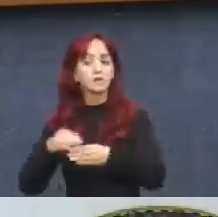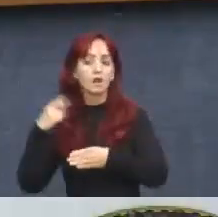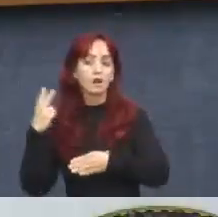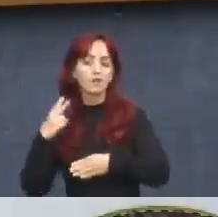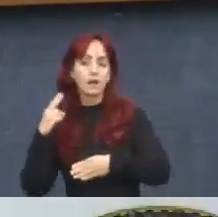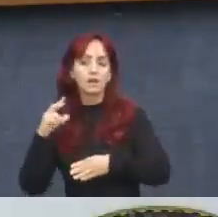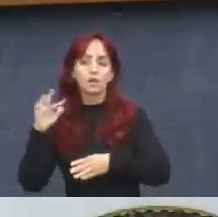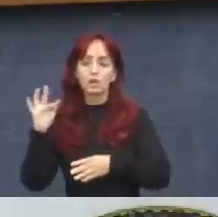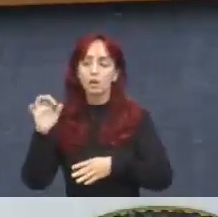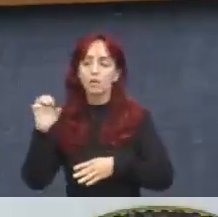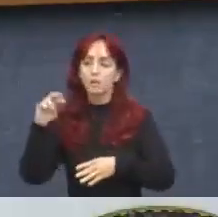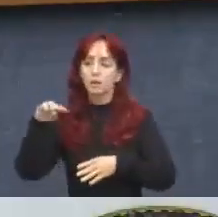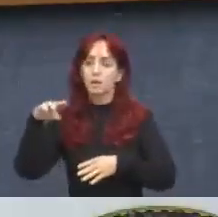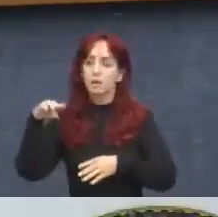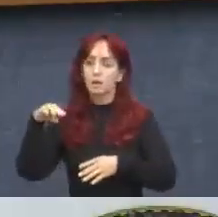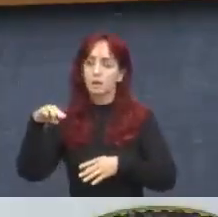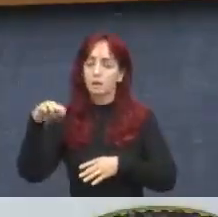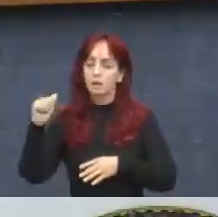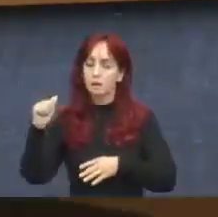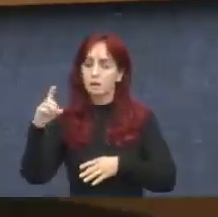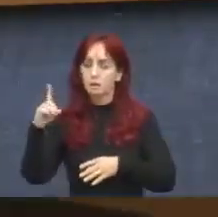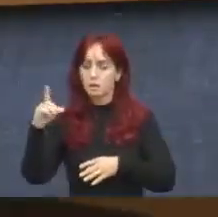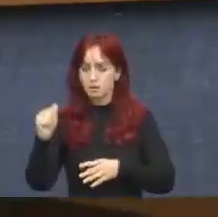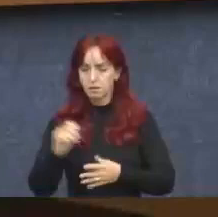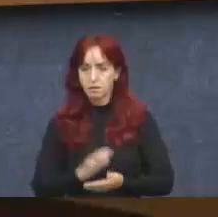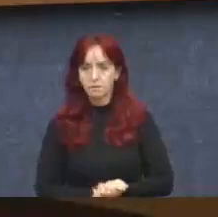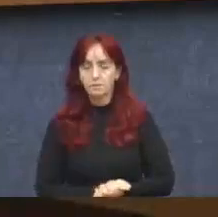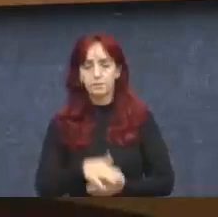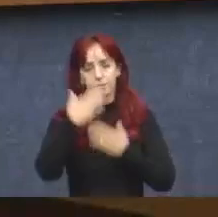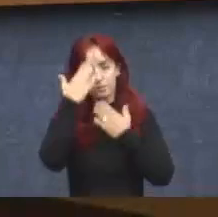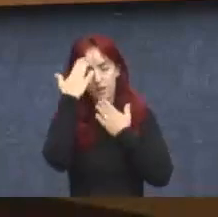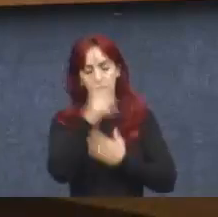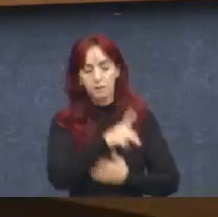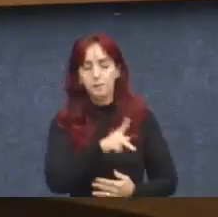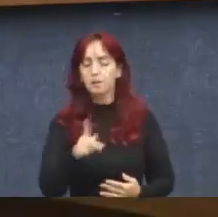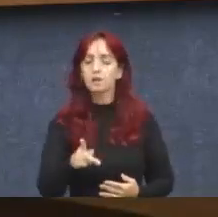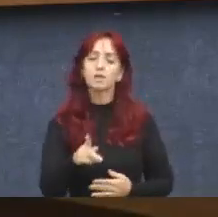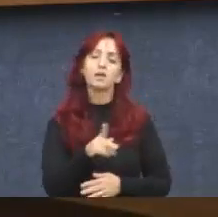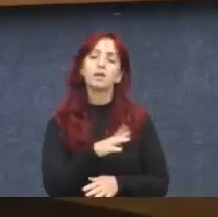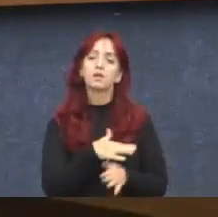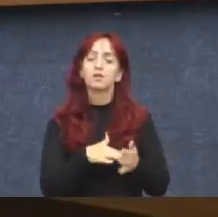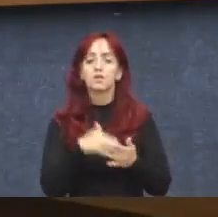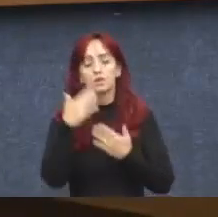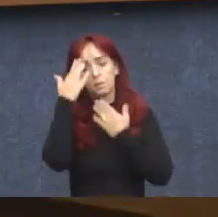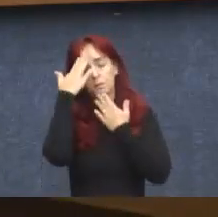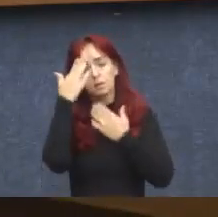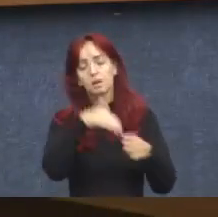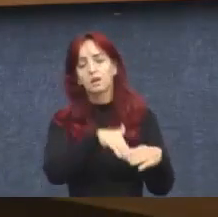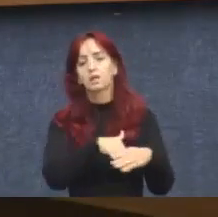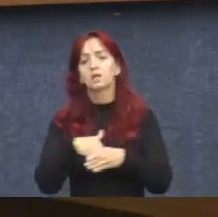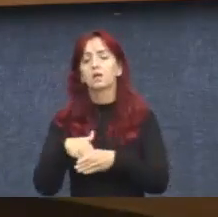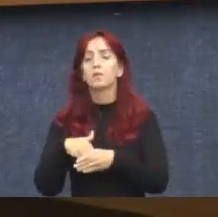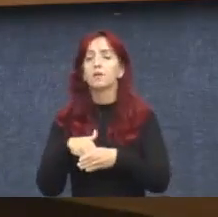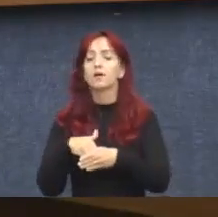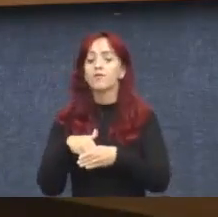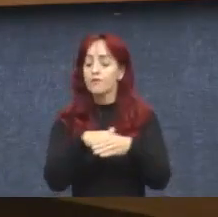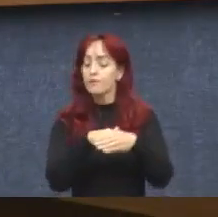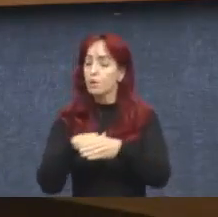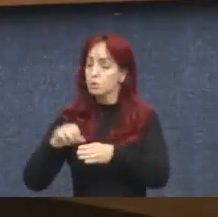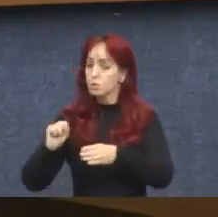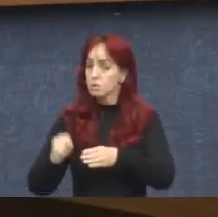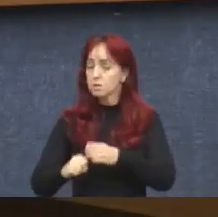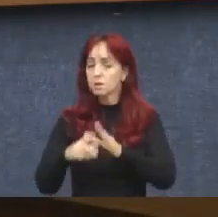Pereira Altoé, Partido Novo, a líder. Obrigada, presidente. Obrigada a todos. Eu vou encaminhar o voto sim. Um projeto de